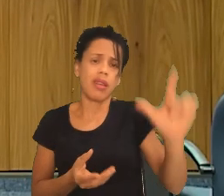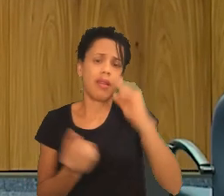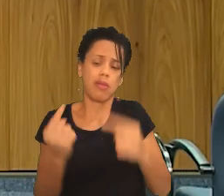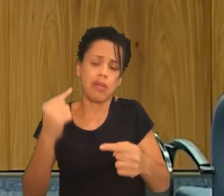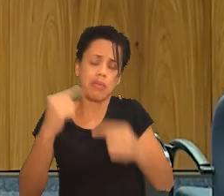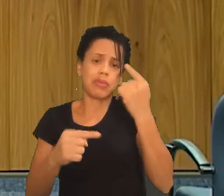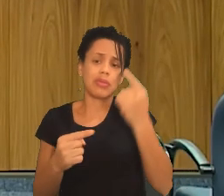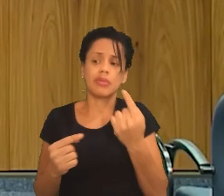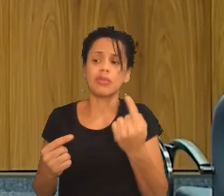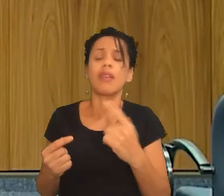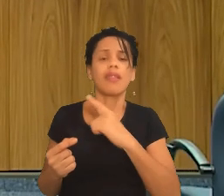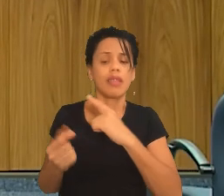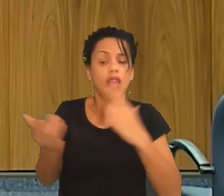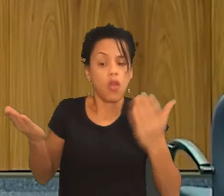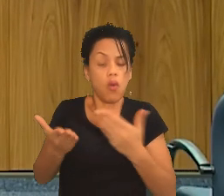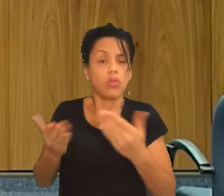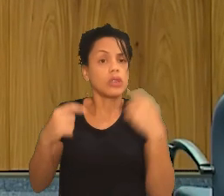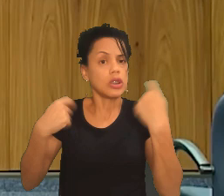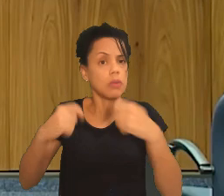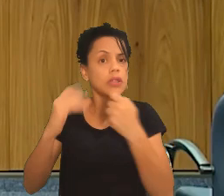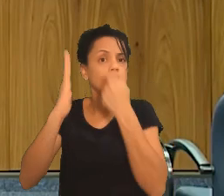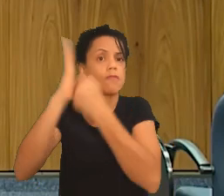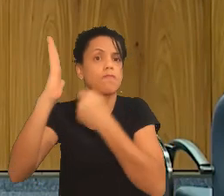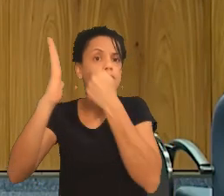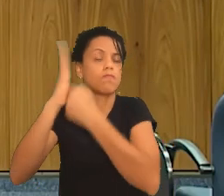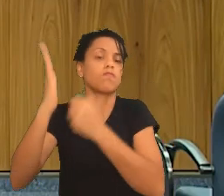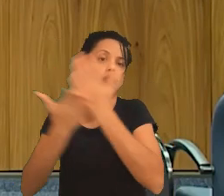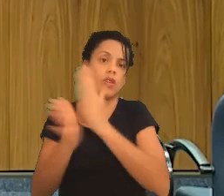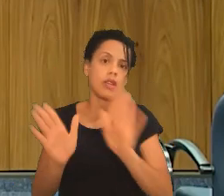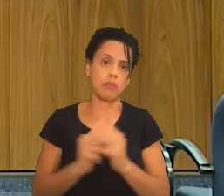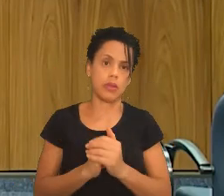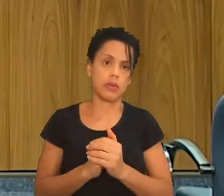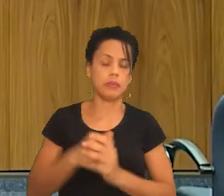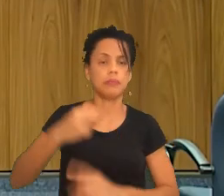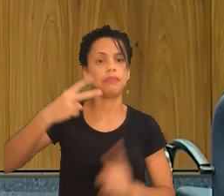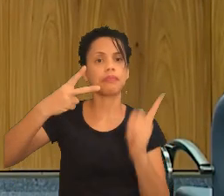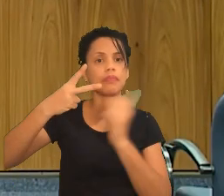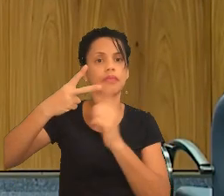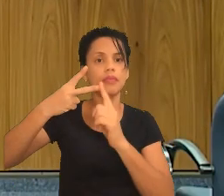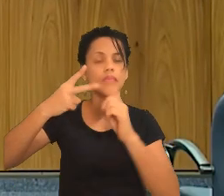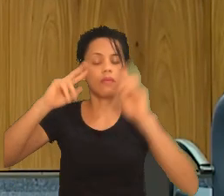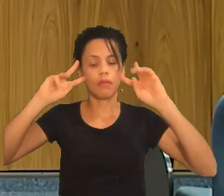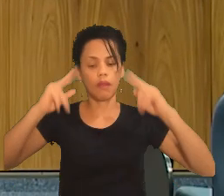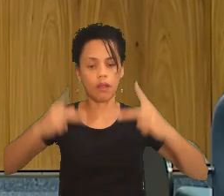acho que a gente tem que combater. 2. O reconhecimento como parte essencial das